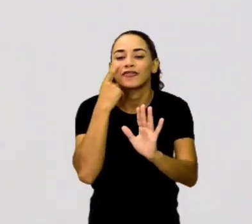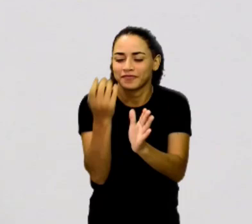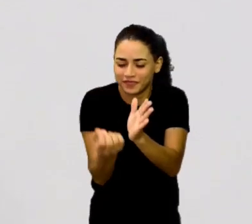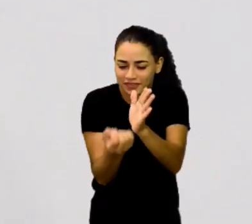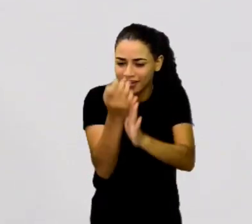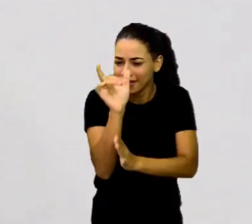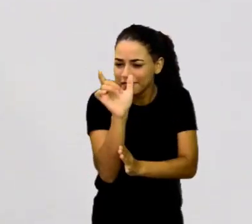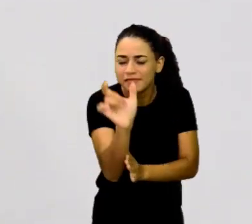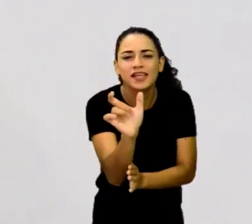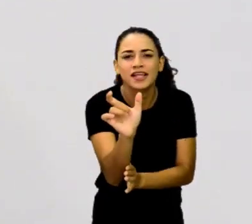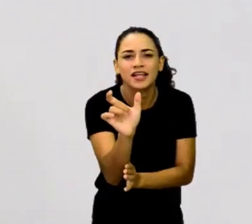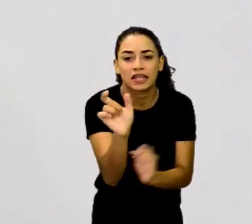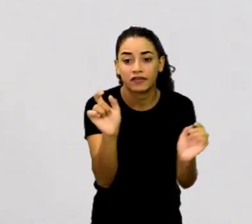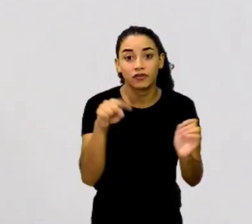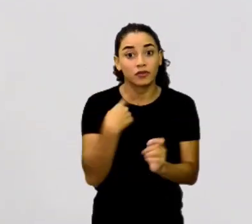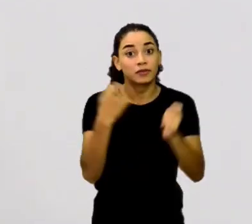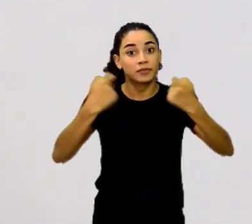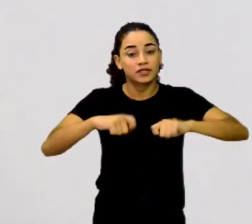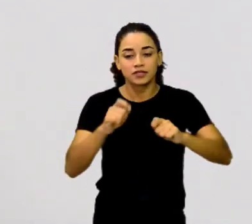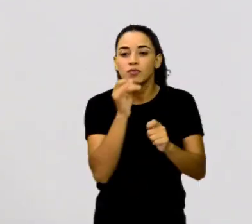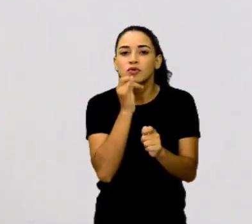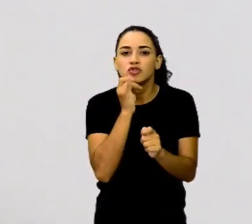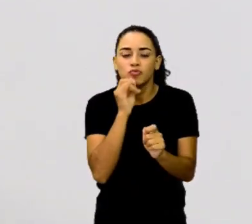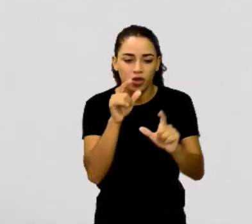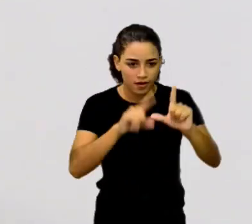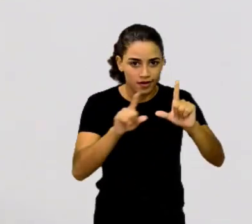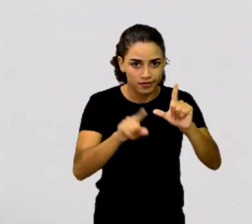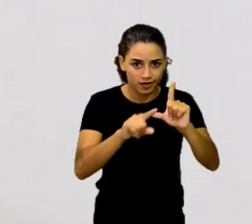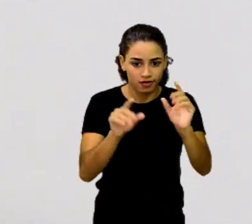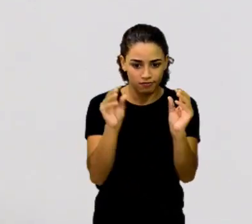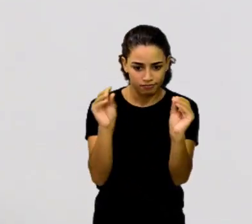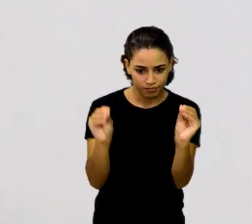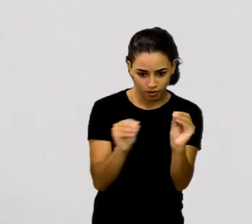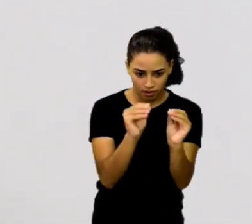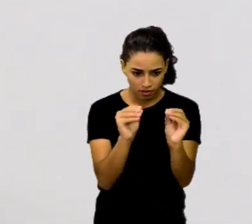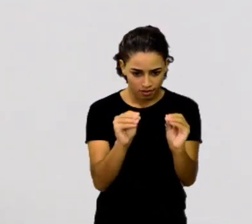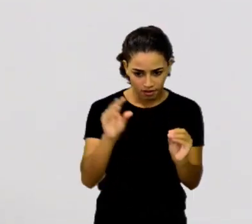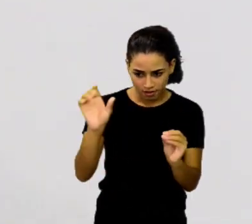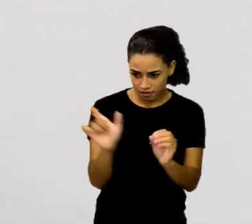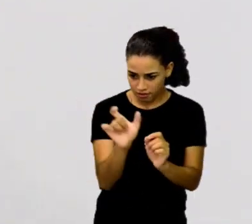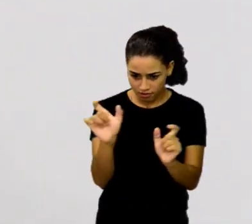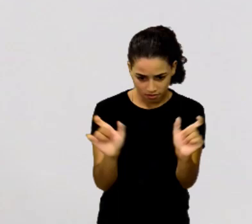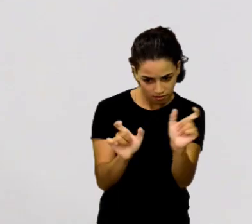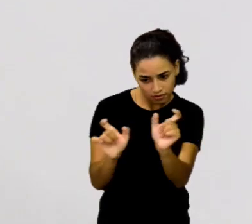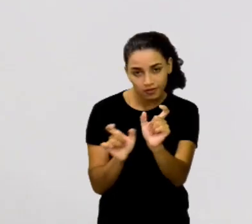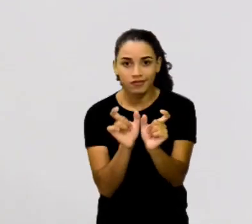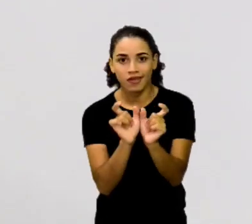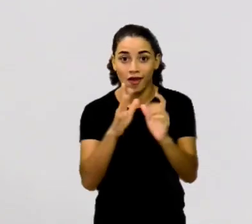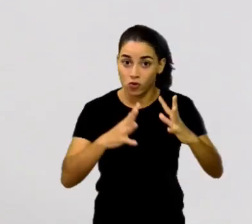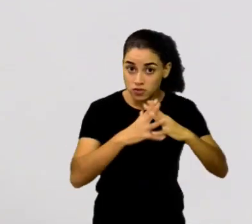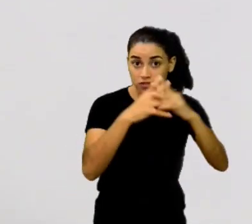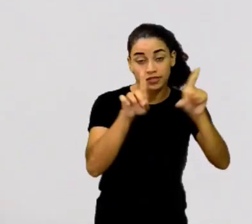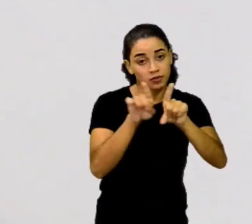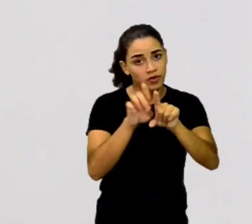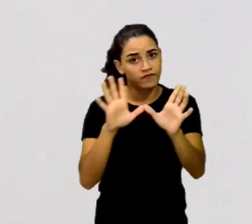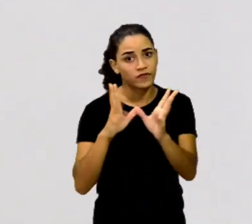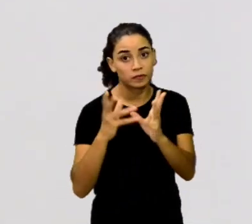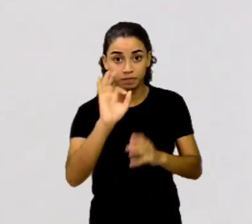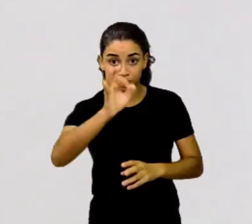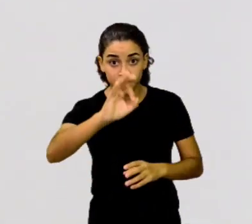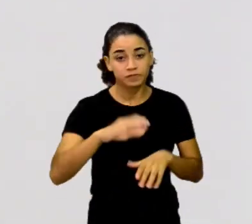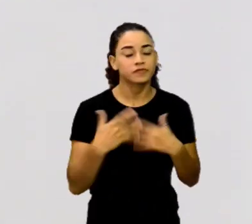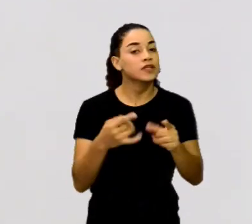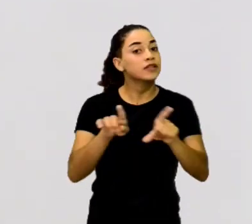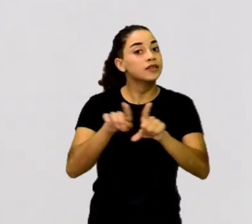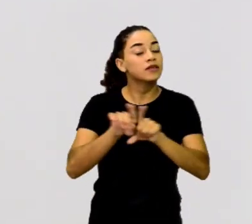palavras, nós temos que juntar, como nós falamos aqui, letras, que são as consoantes e vogais, tudo certo. Mas você também